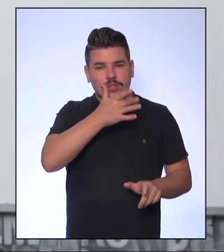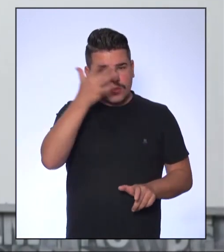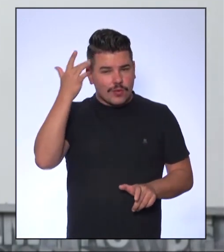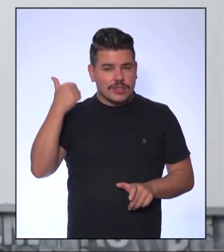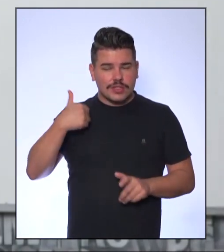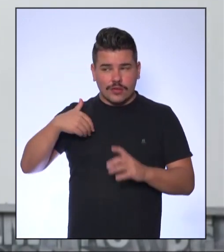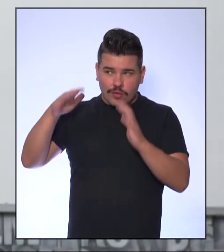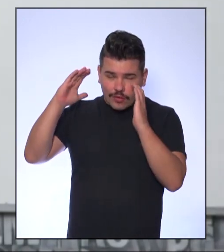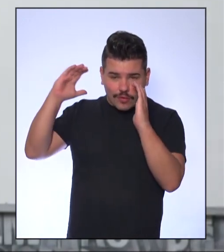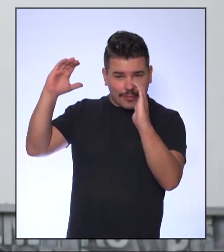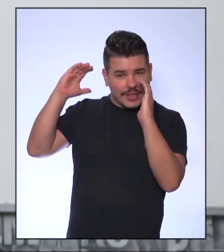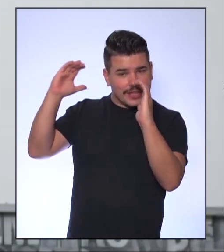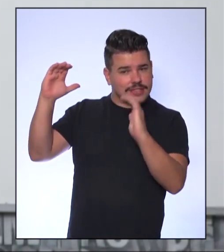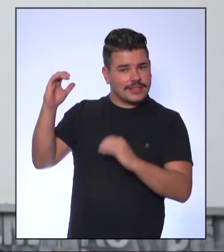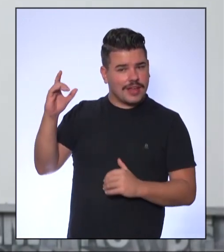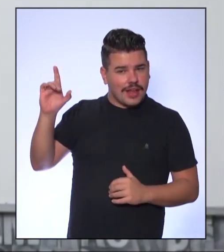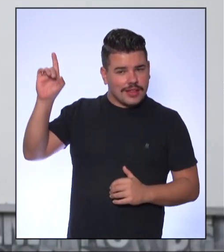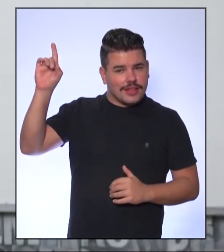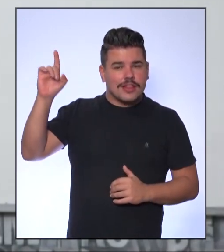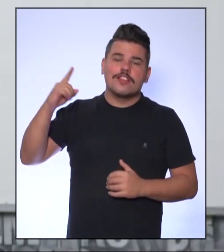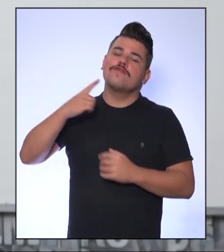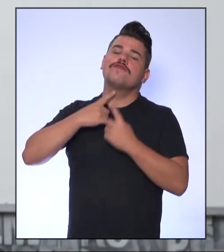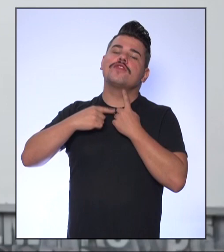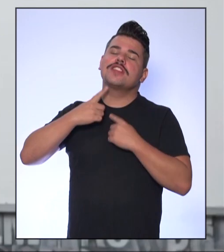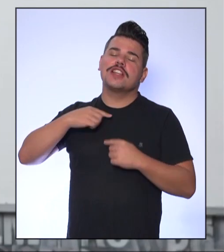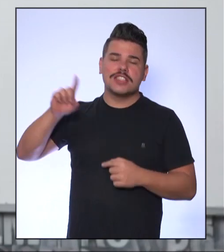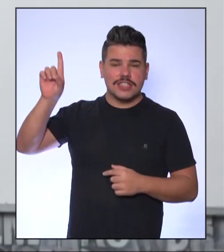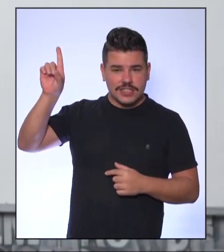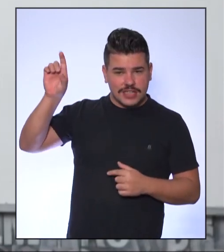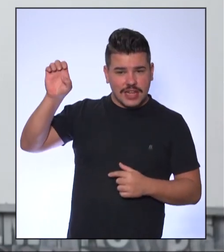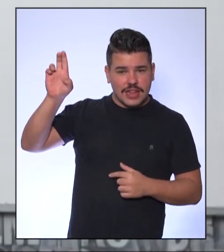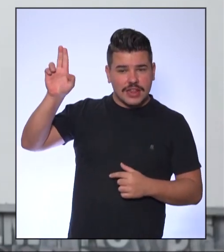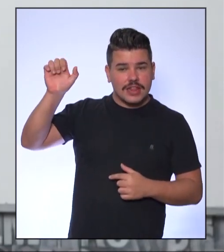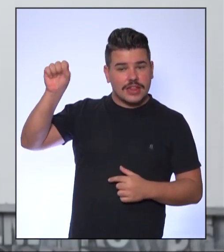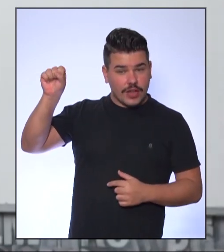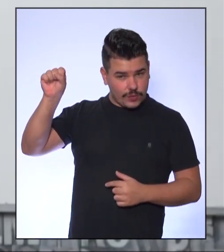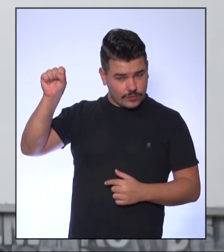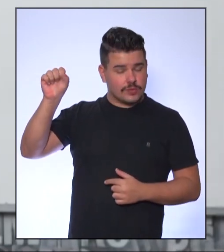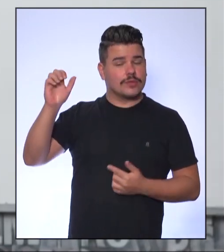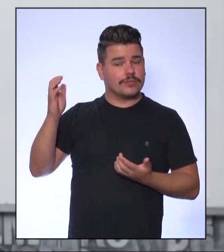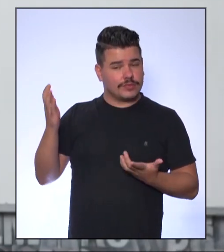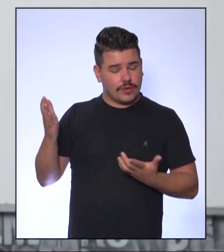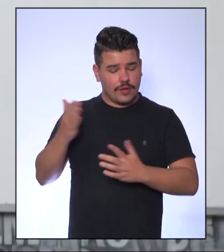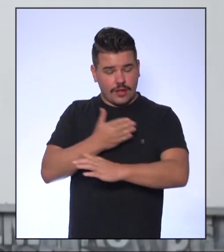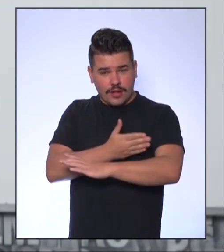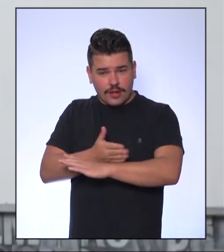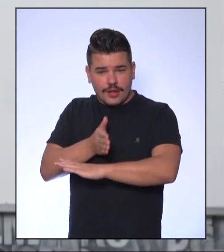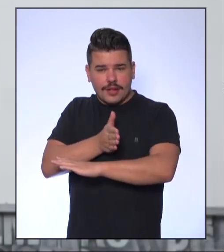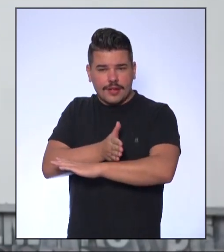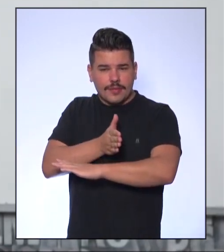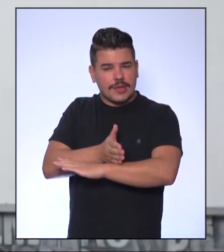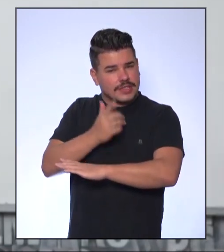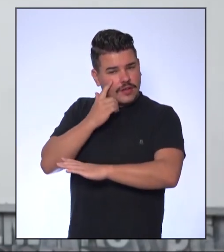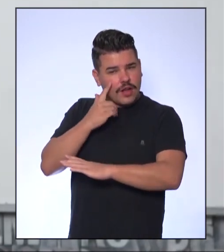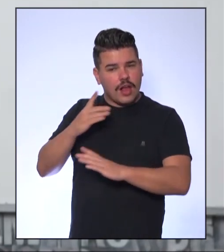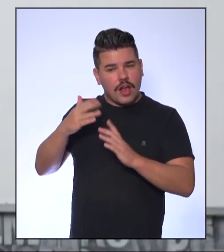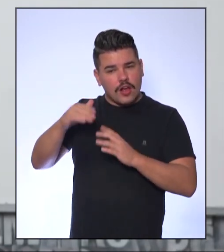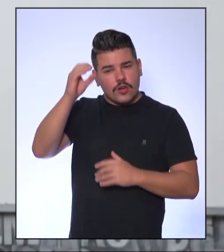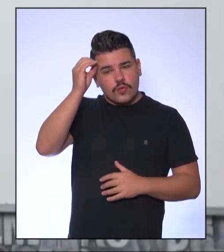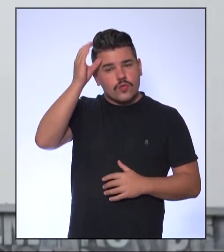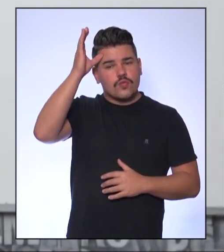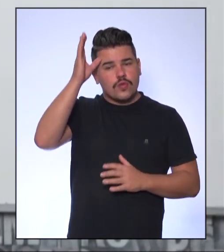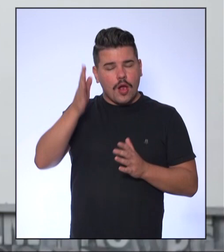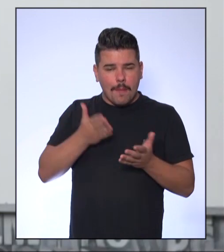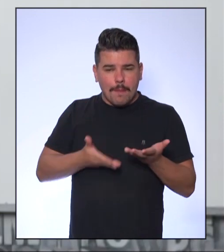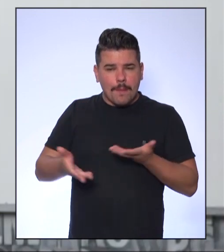Ao longo da Idade Média, a arte que nós temos, ela é sempre voltada a uma cultura sacra. Agora